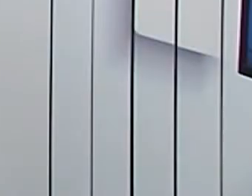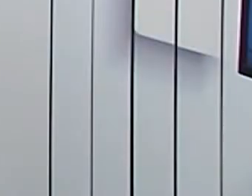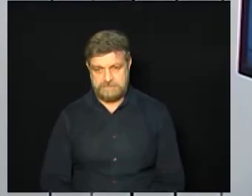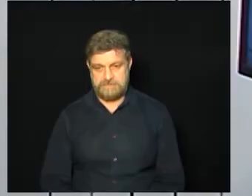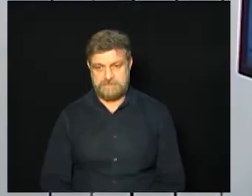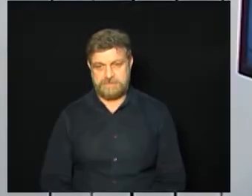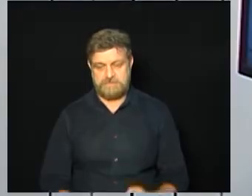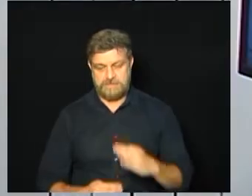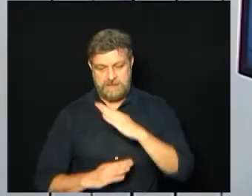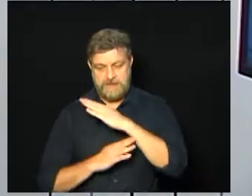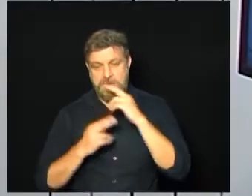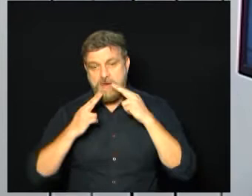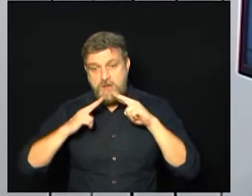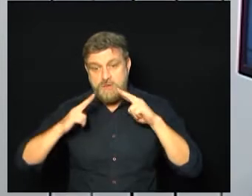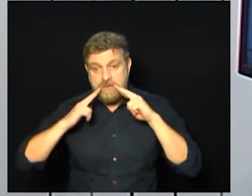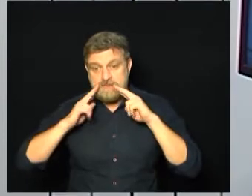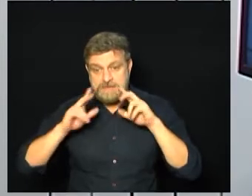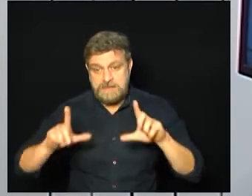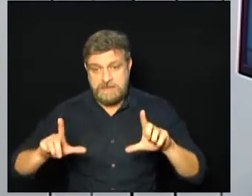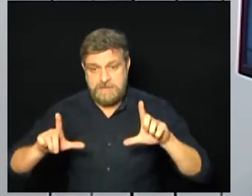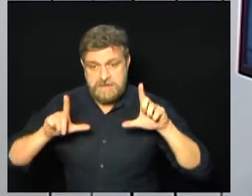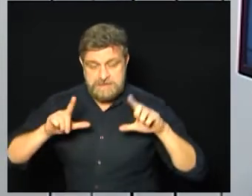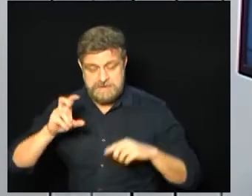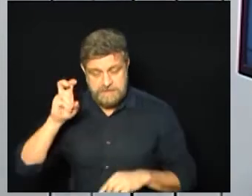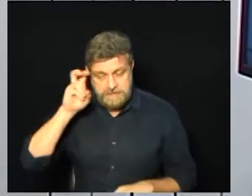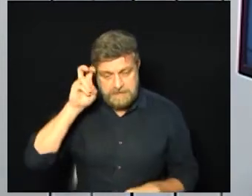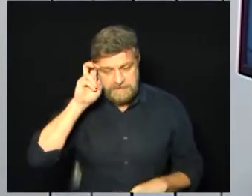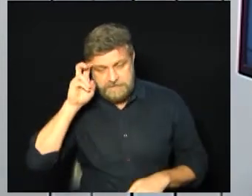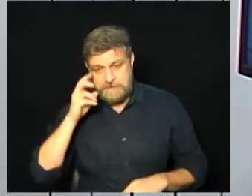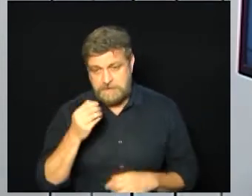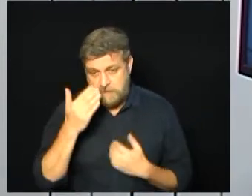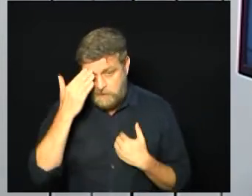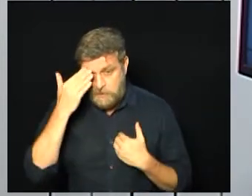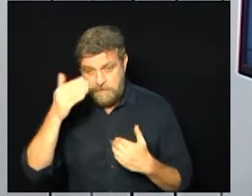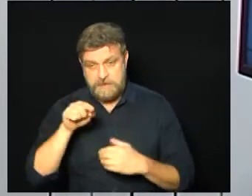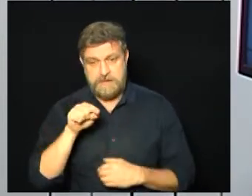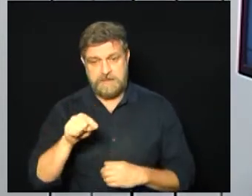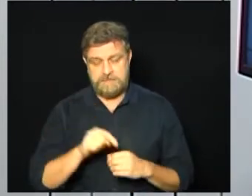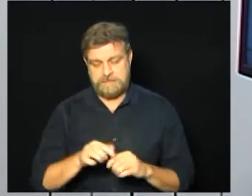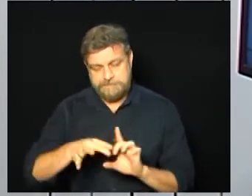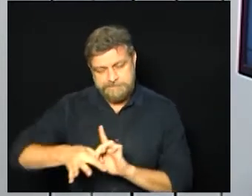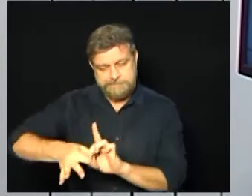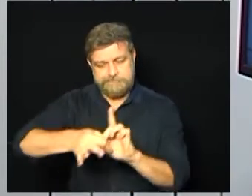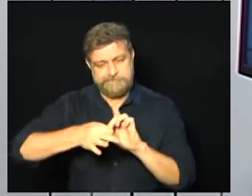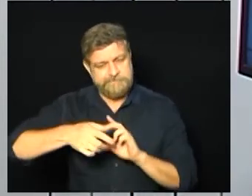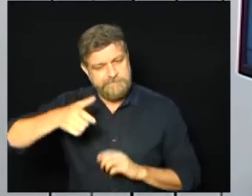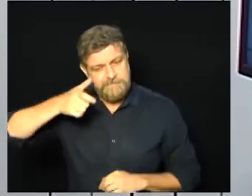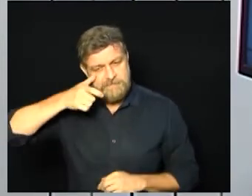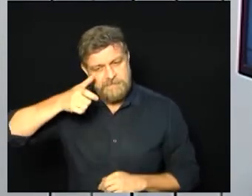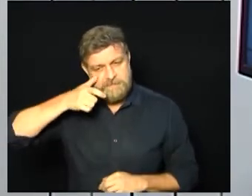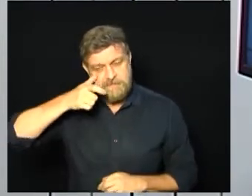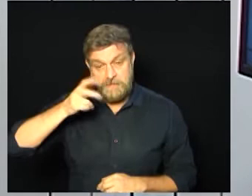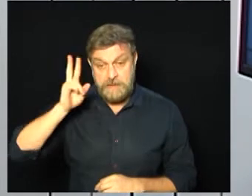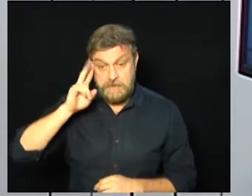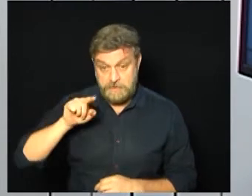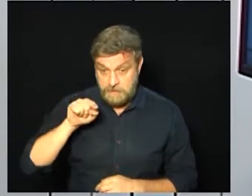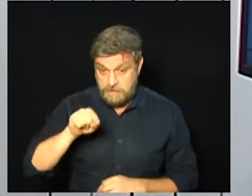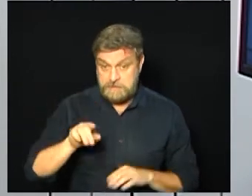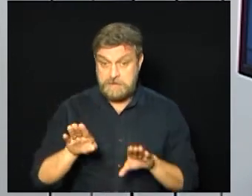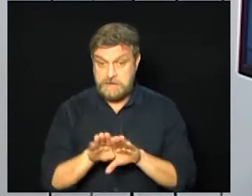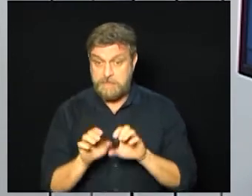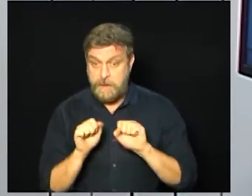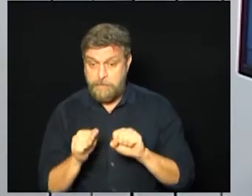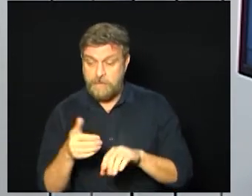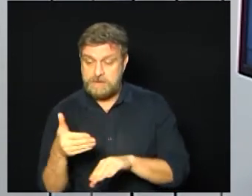Câmara Notícia de volta ao vivo nesta quinta-feira. Muito obrigado pela sua companhia, pela sua audiência. Lembrando que você também